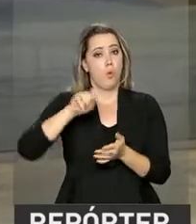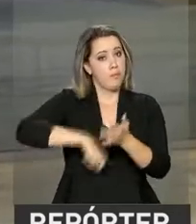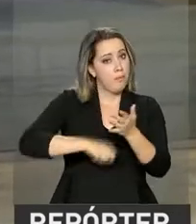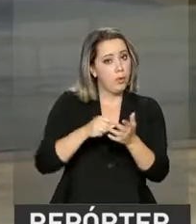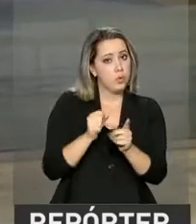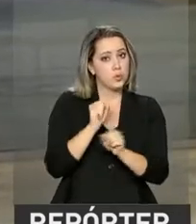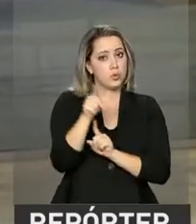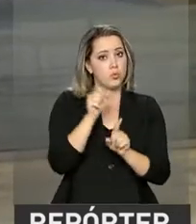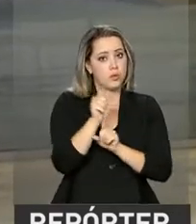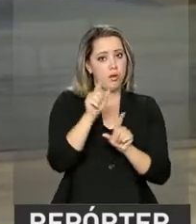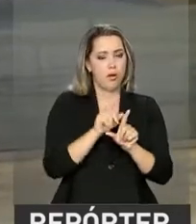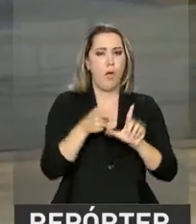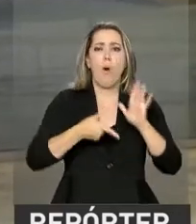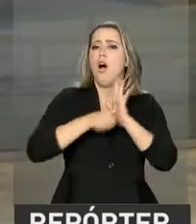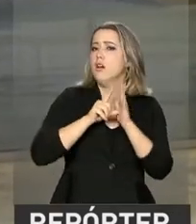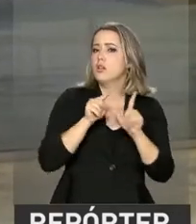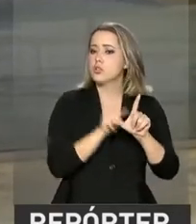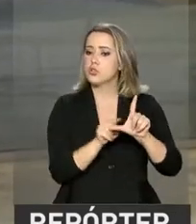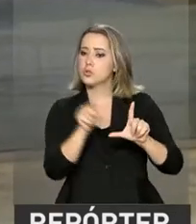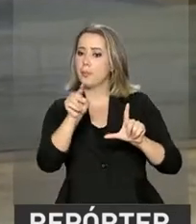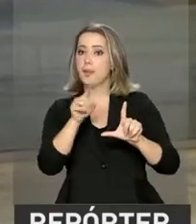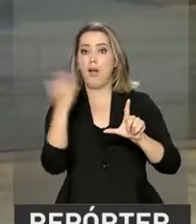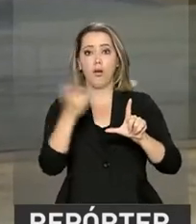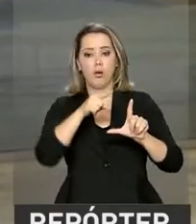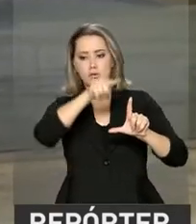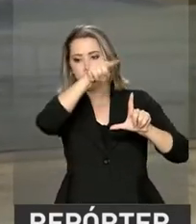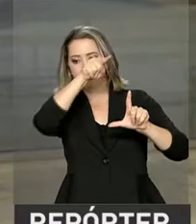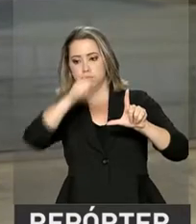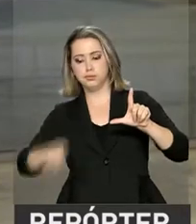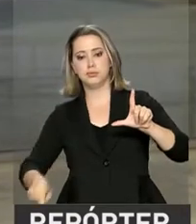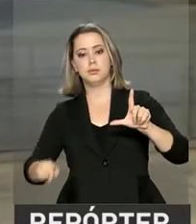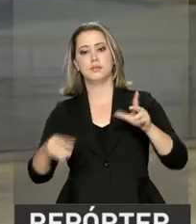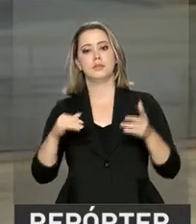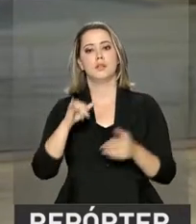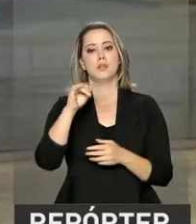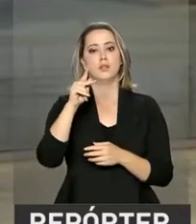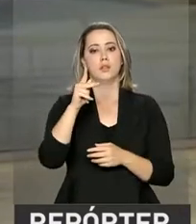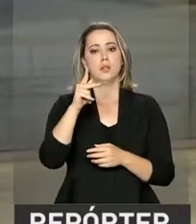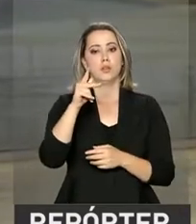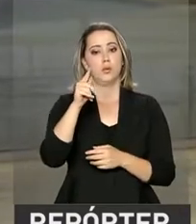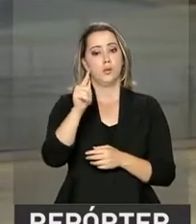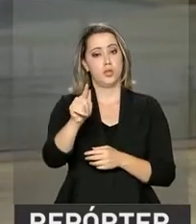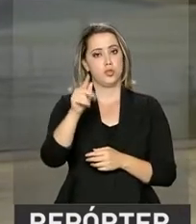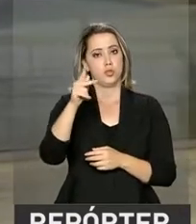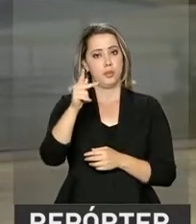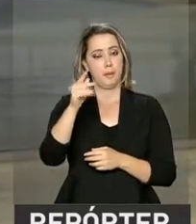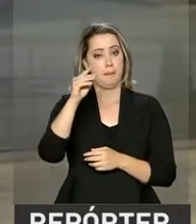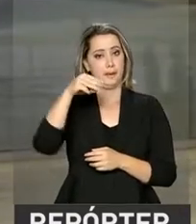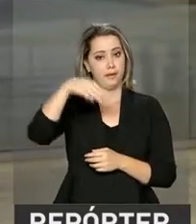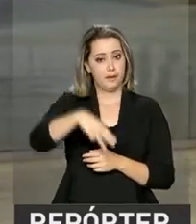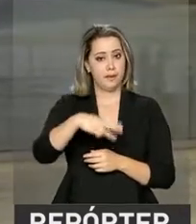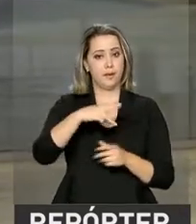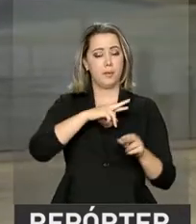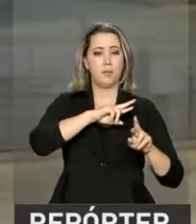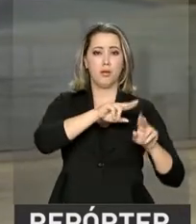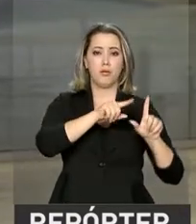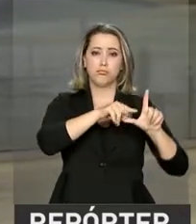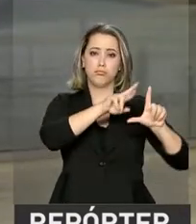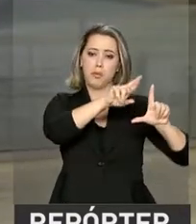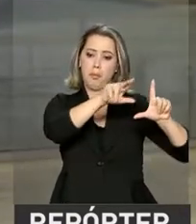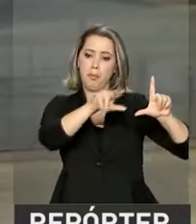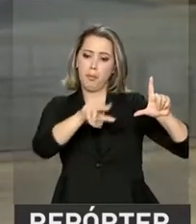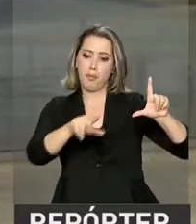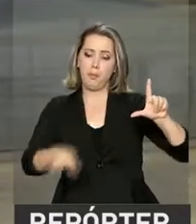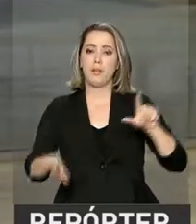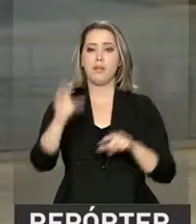de subindo, caindo no país. O IGPM, nessa primeira prévia de maio, registrou uma variação negativa